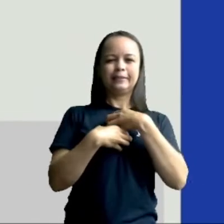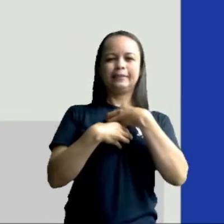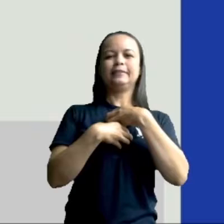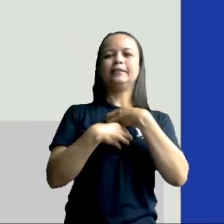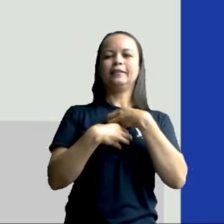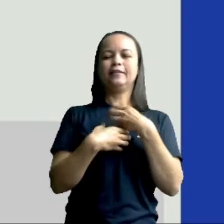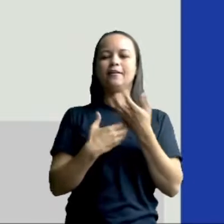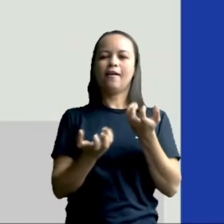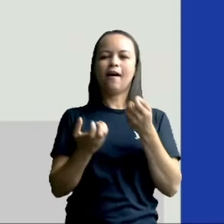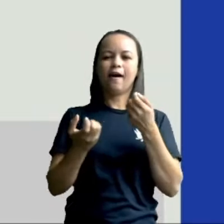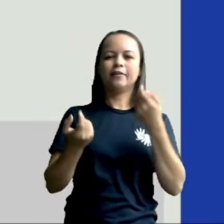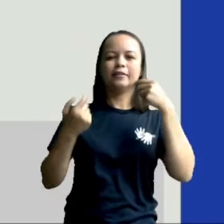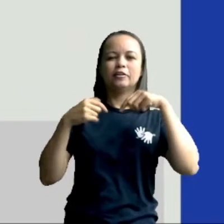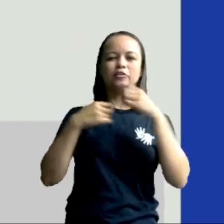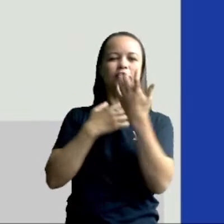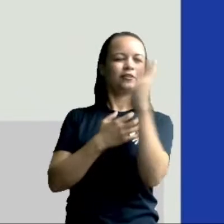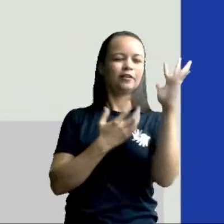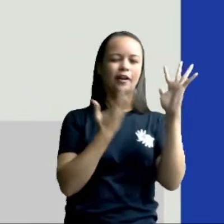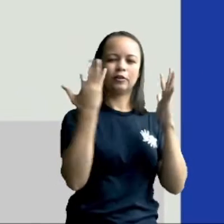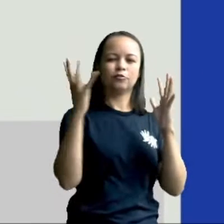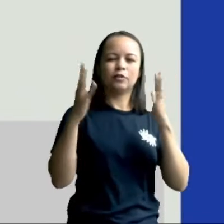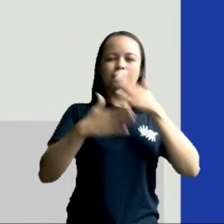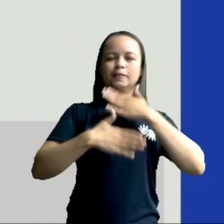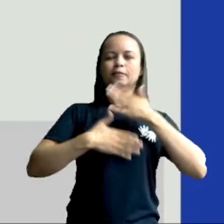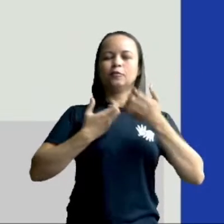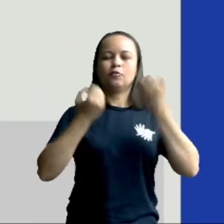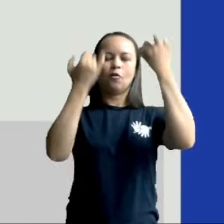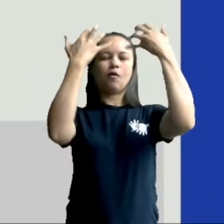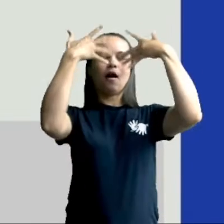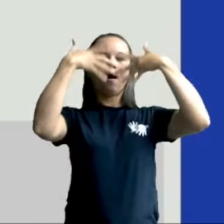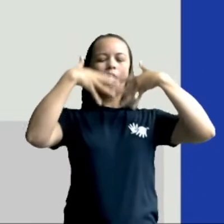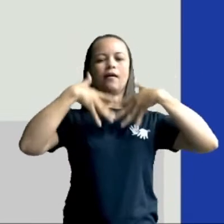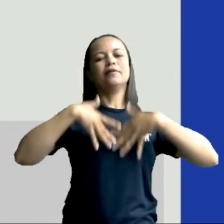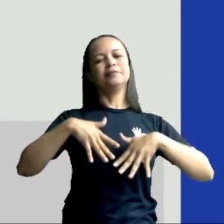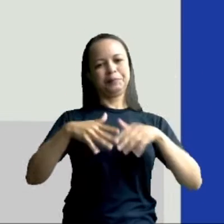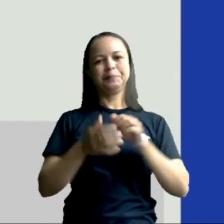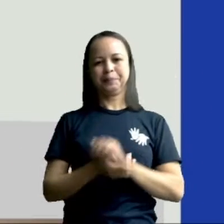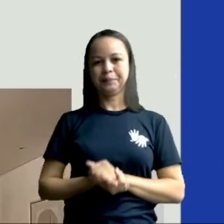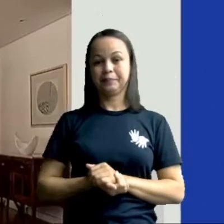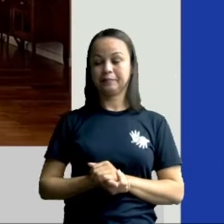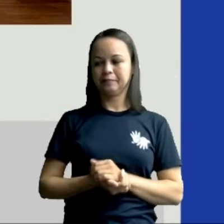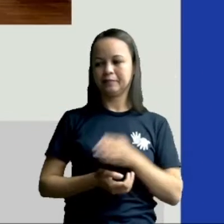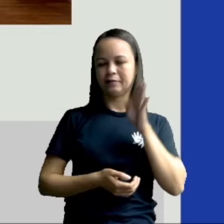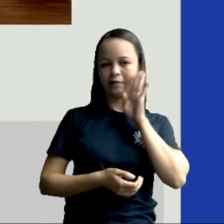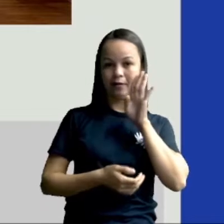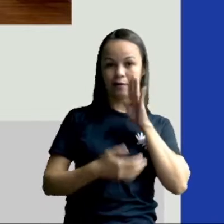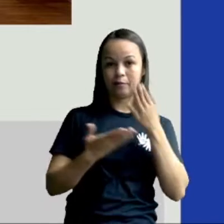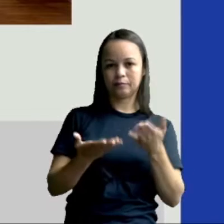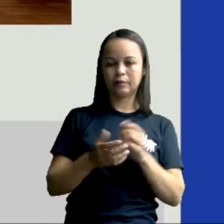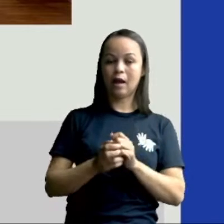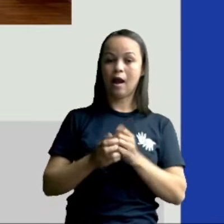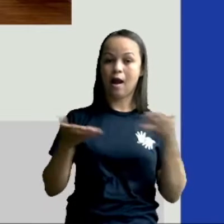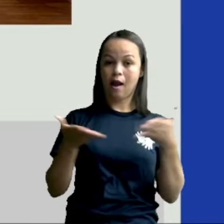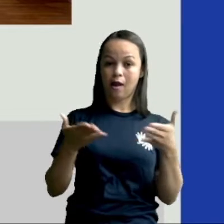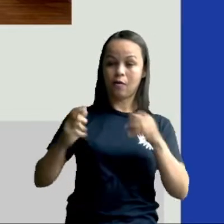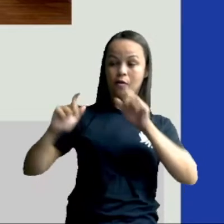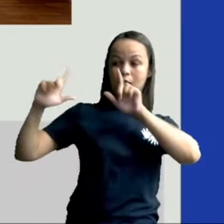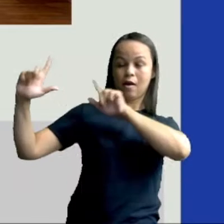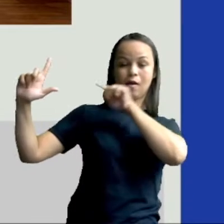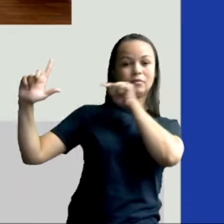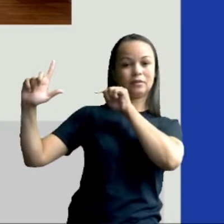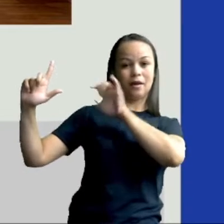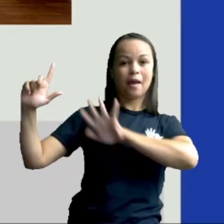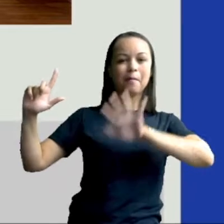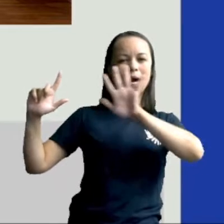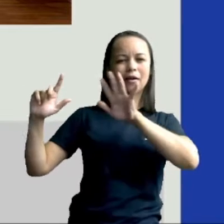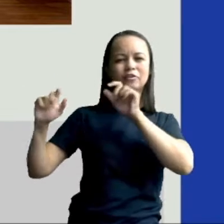natureza no seu corpo. Vê só que coisa legal, não é? Agora observe esta imagem aqui. E